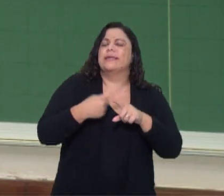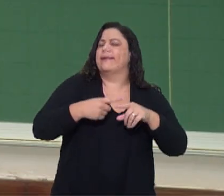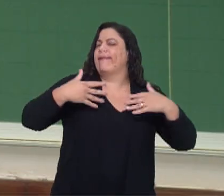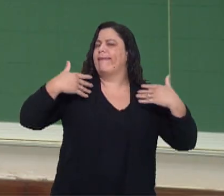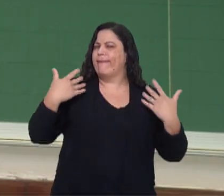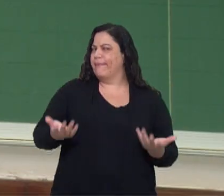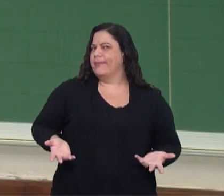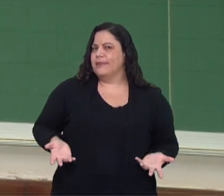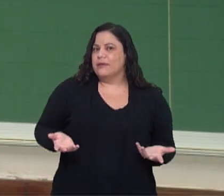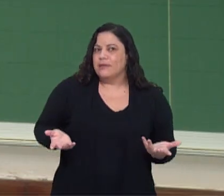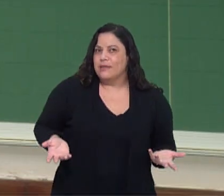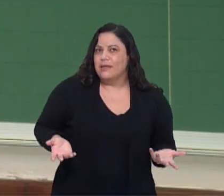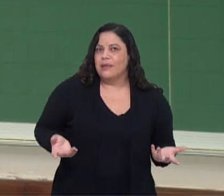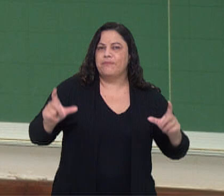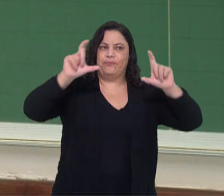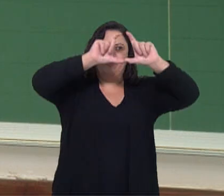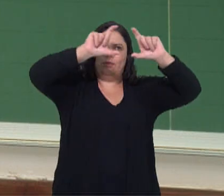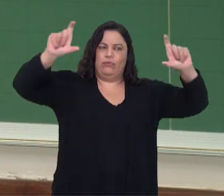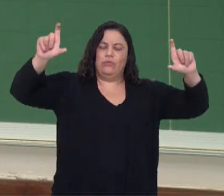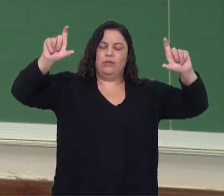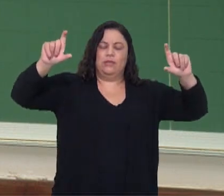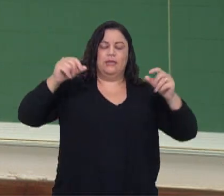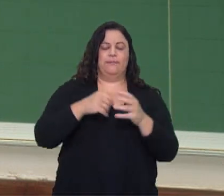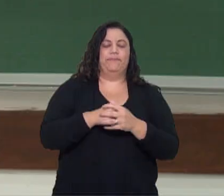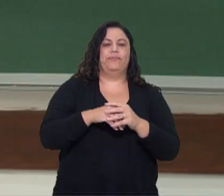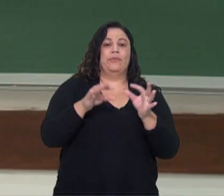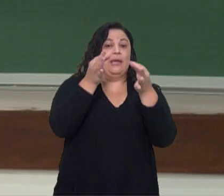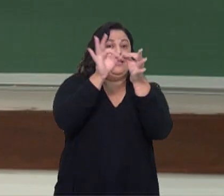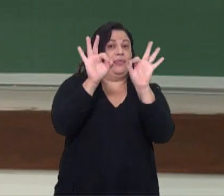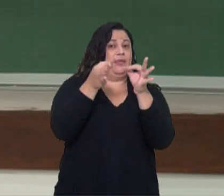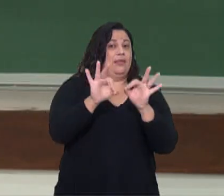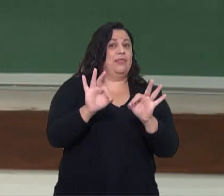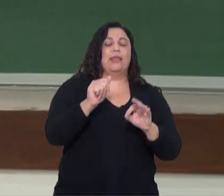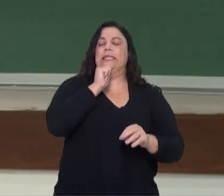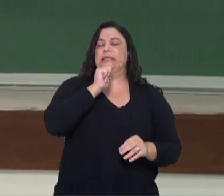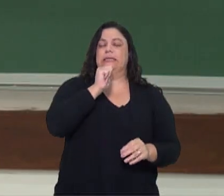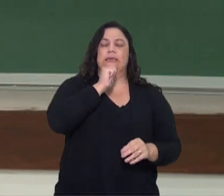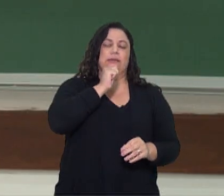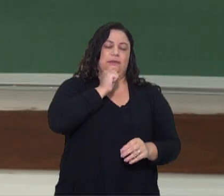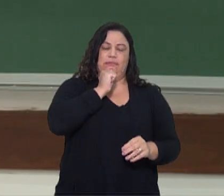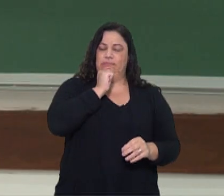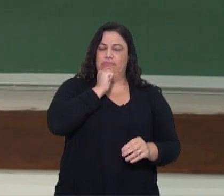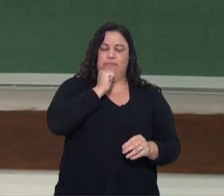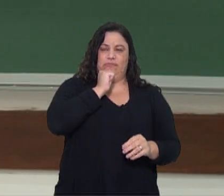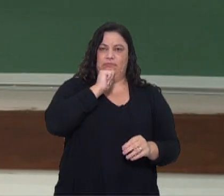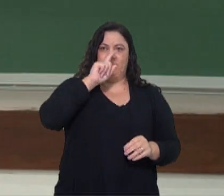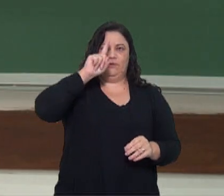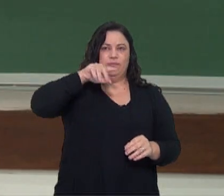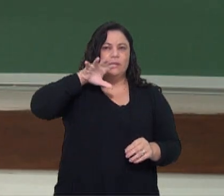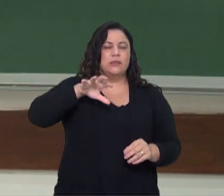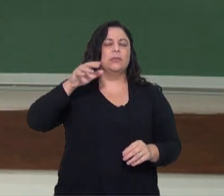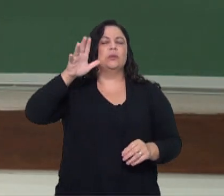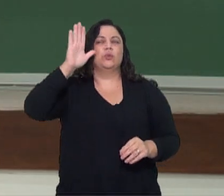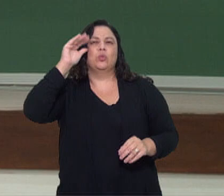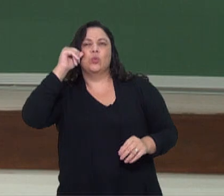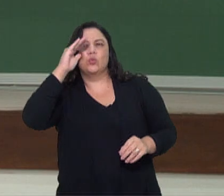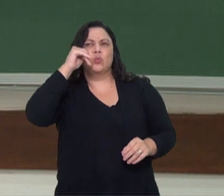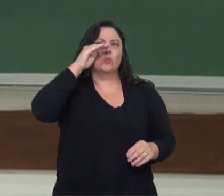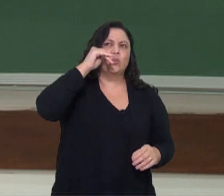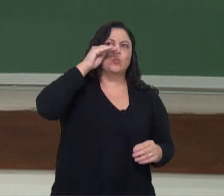Porém, sem contar detalhes, deixando de uma forma curiosa. Então, aqui nós temos